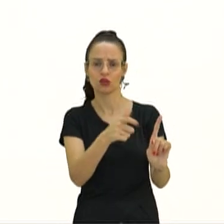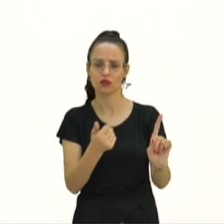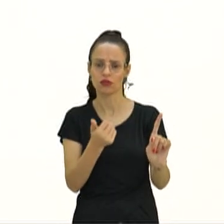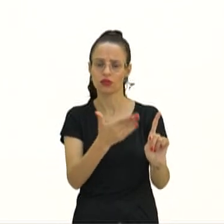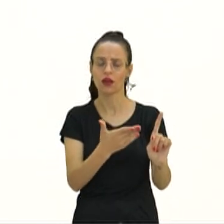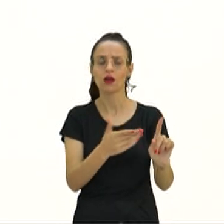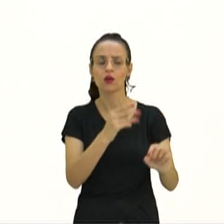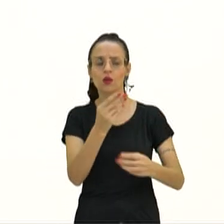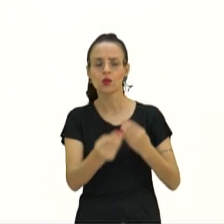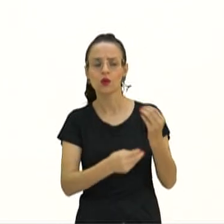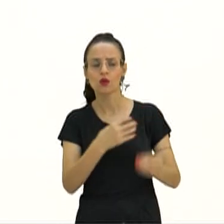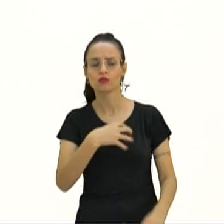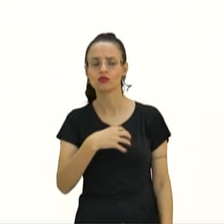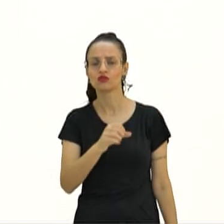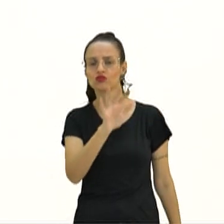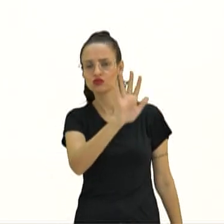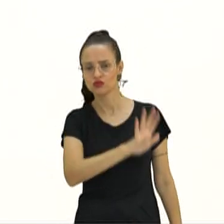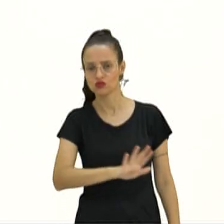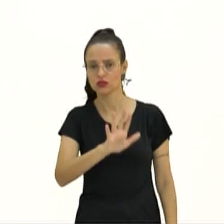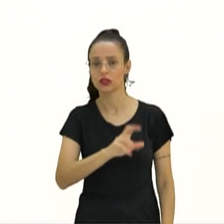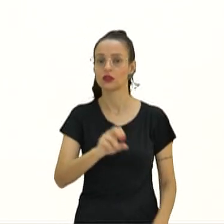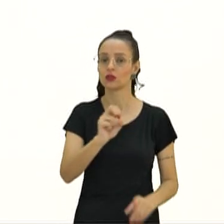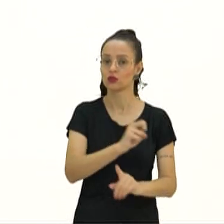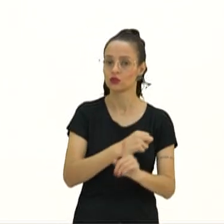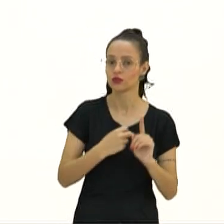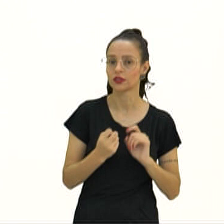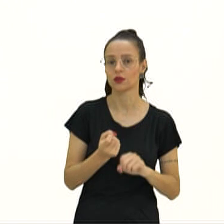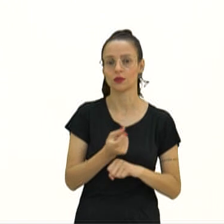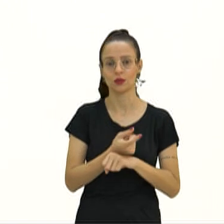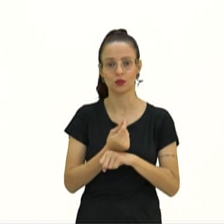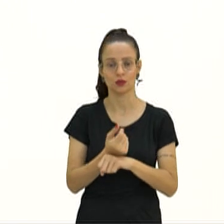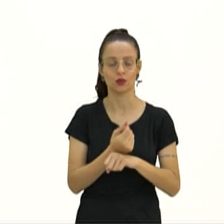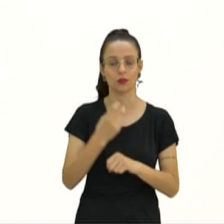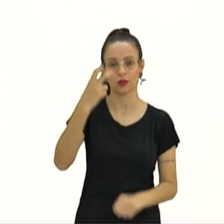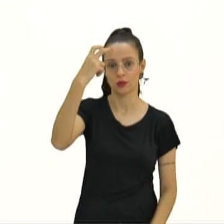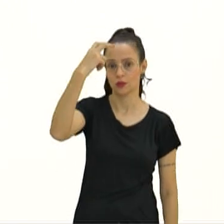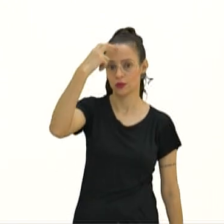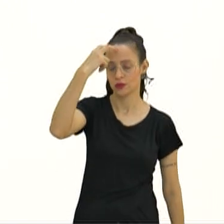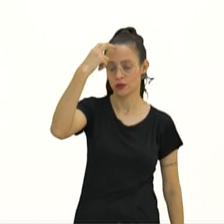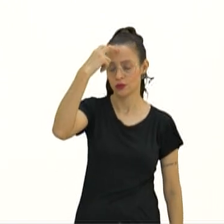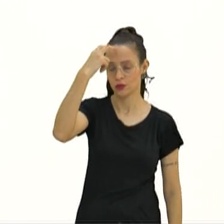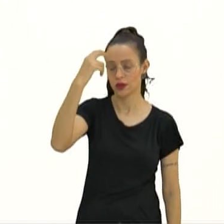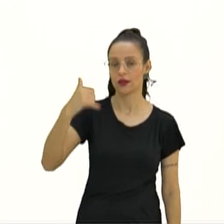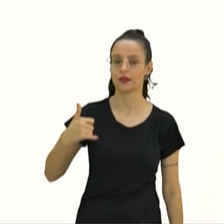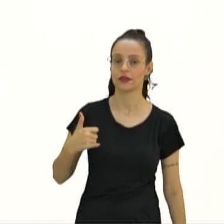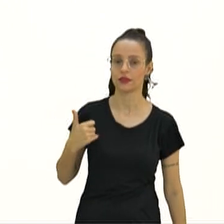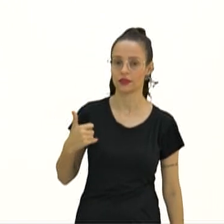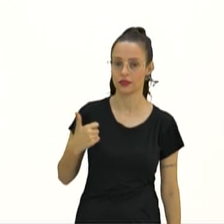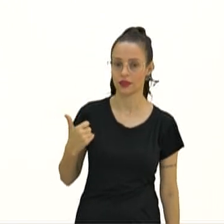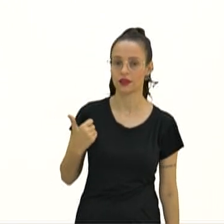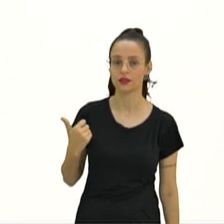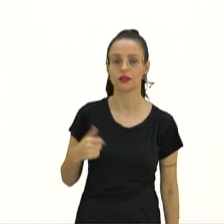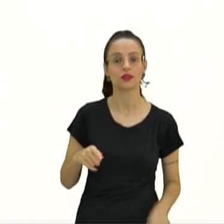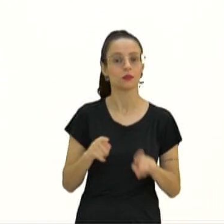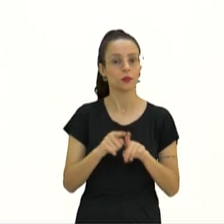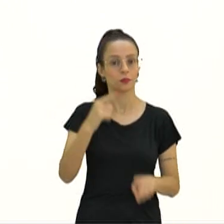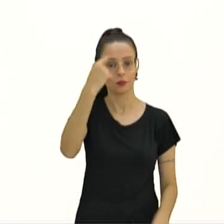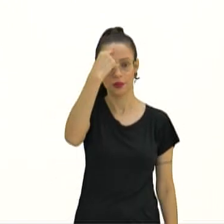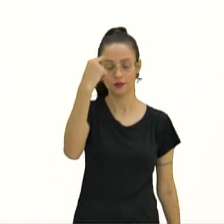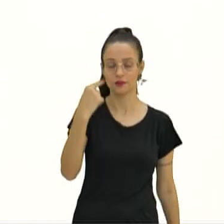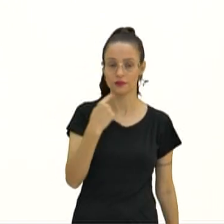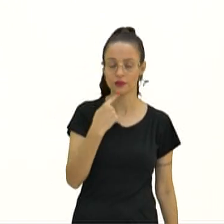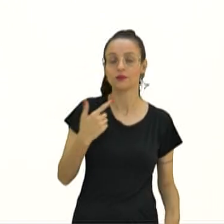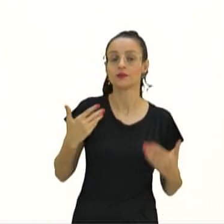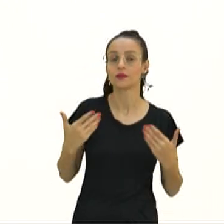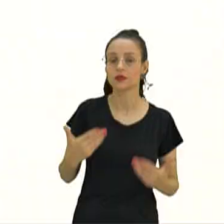definindo suas condições sociais, econômicas, culturais, de idade e de personalidade.